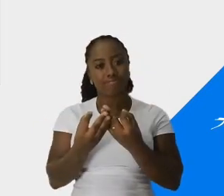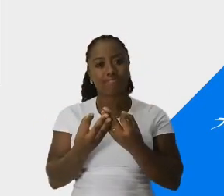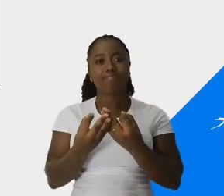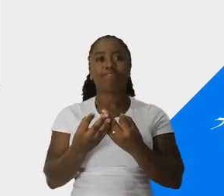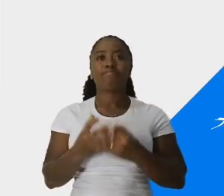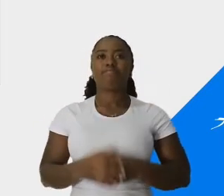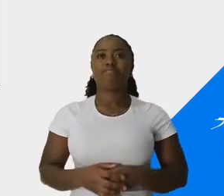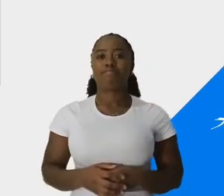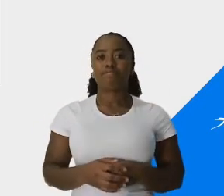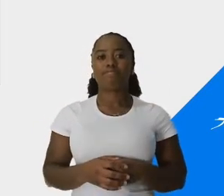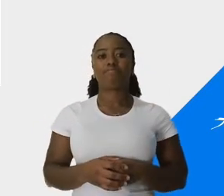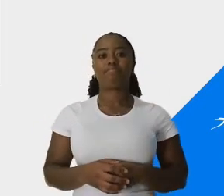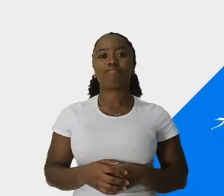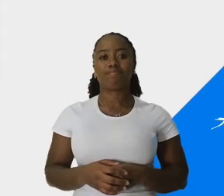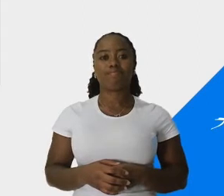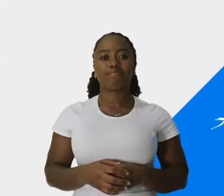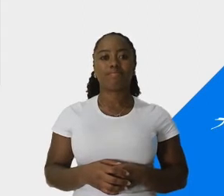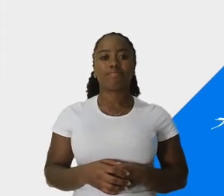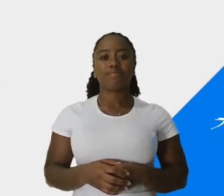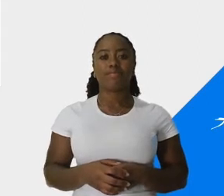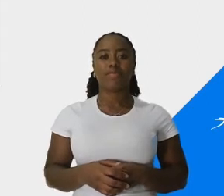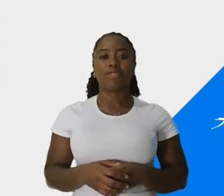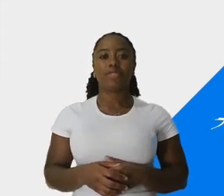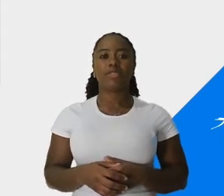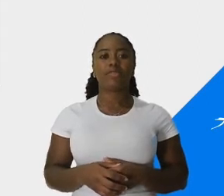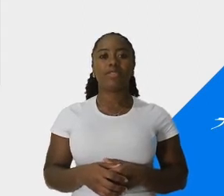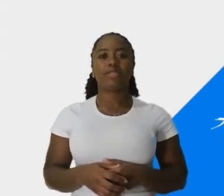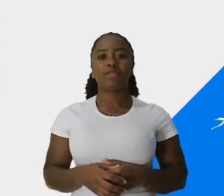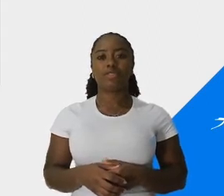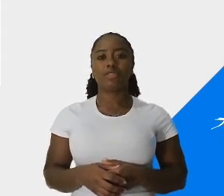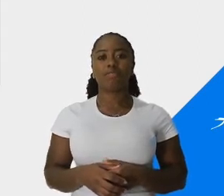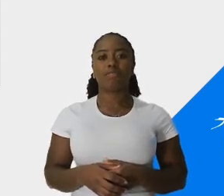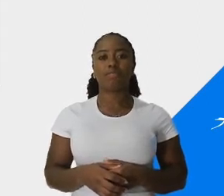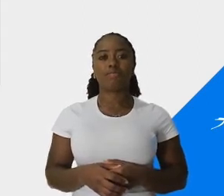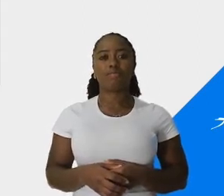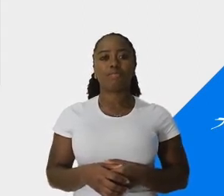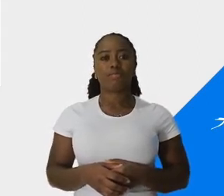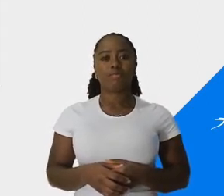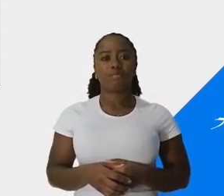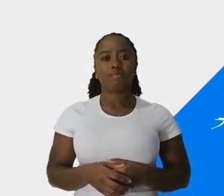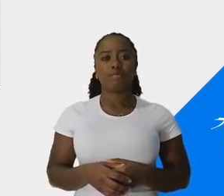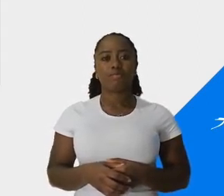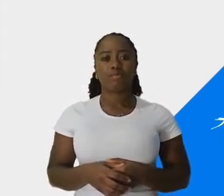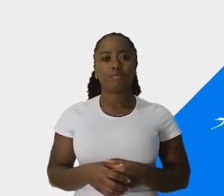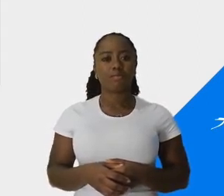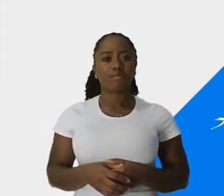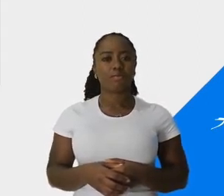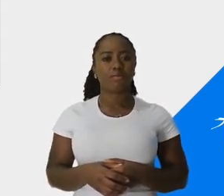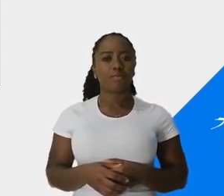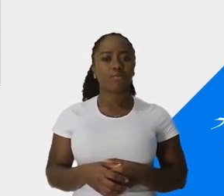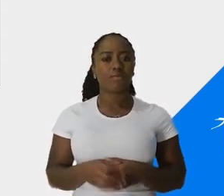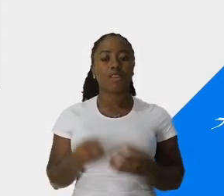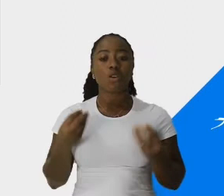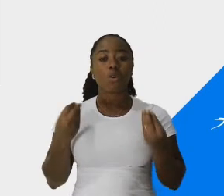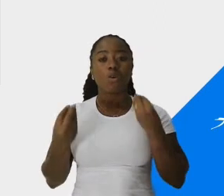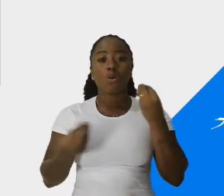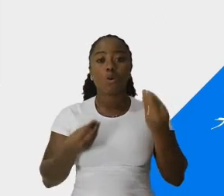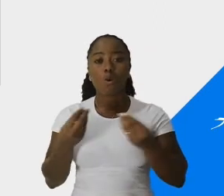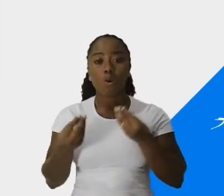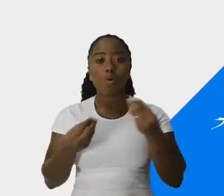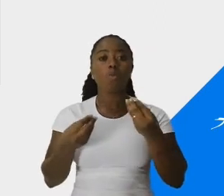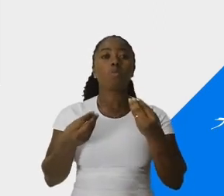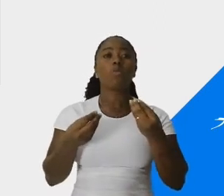Bem, como é que se pensa numa avaliação neuropsicológica pré e pós-operatória no